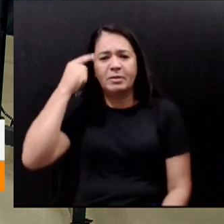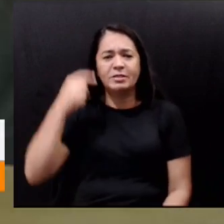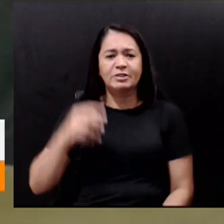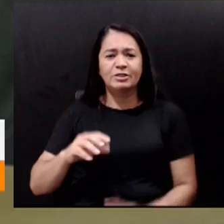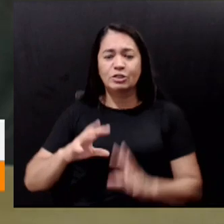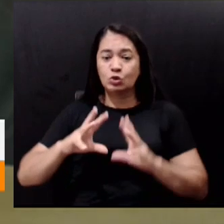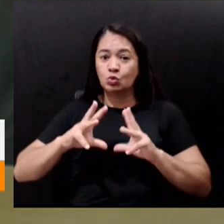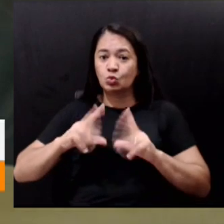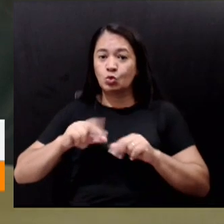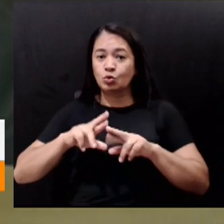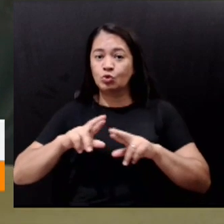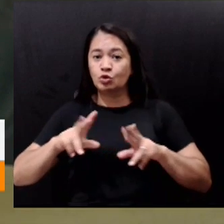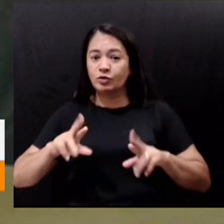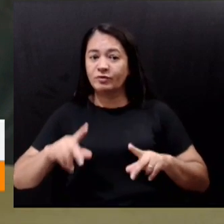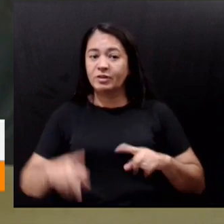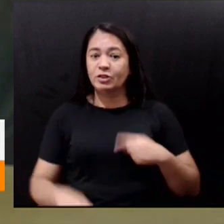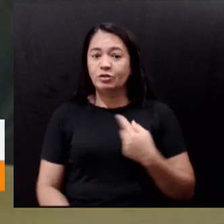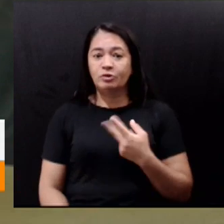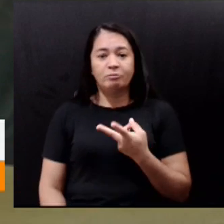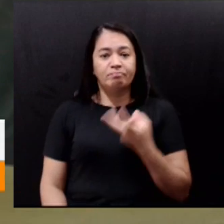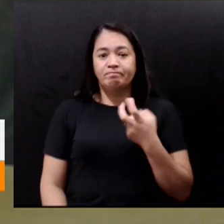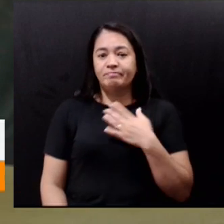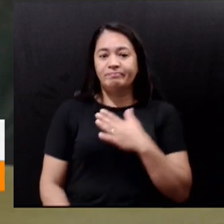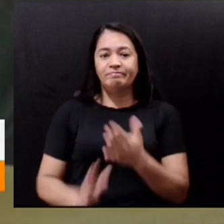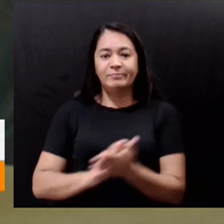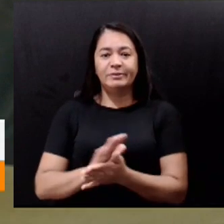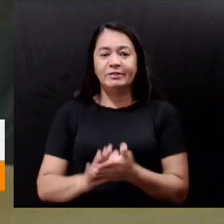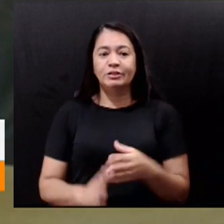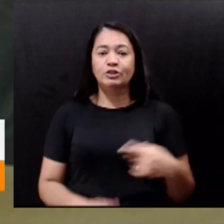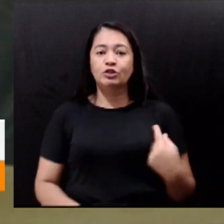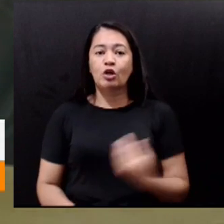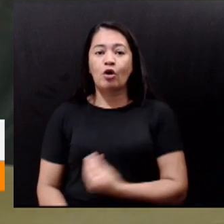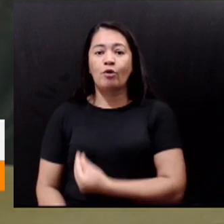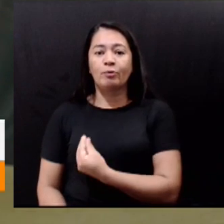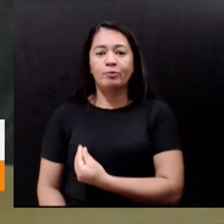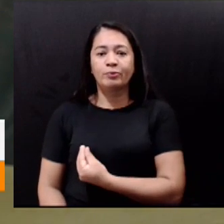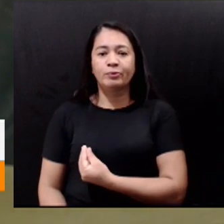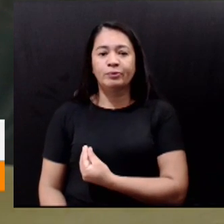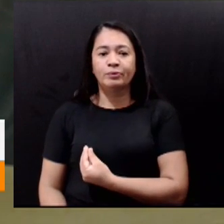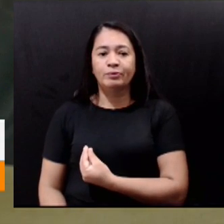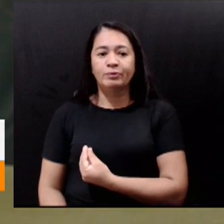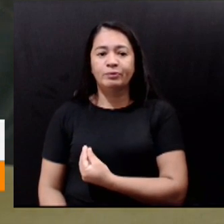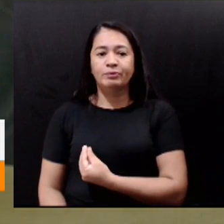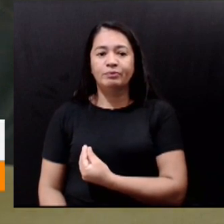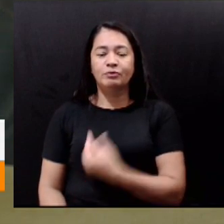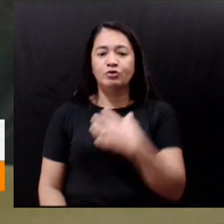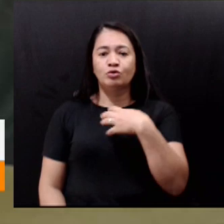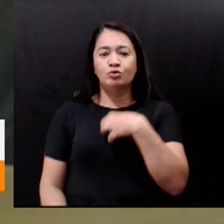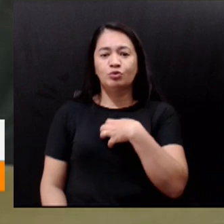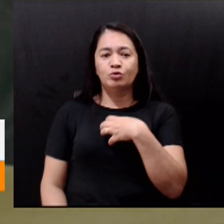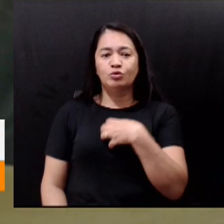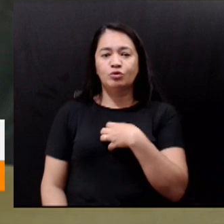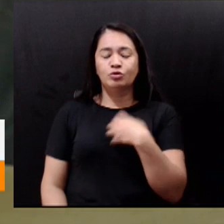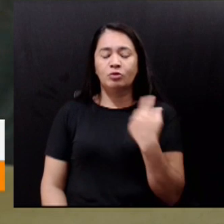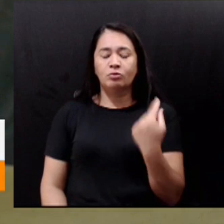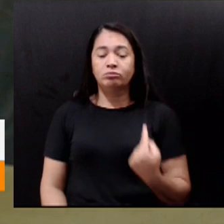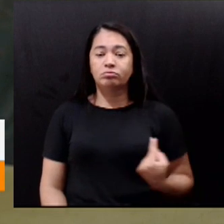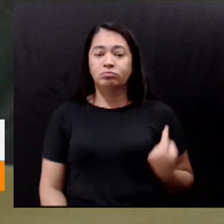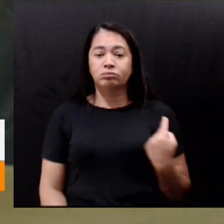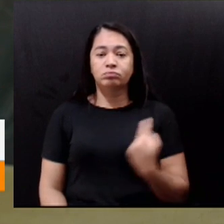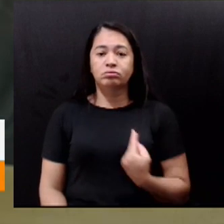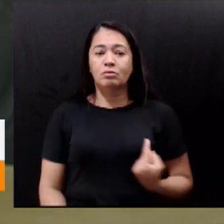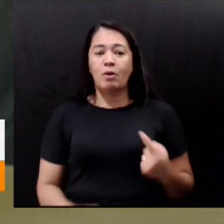percebe, né, que nós estamos vivendo realmente de uma forma solitária, porque fica você e a